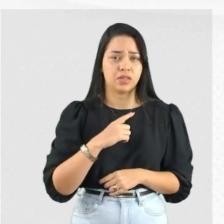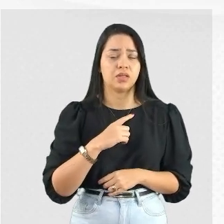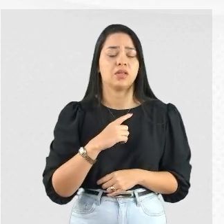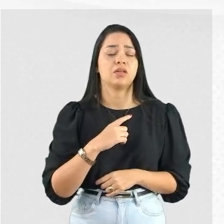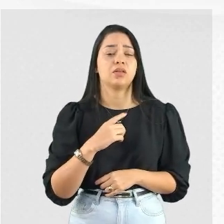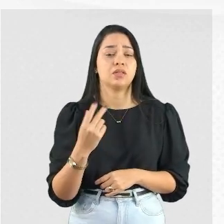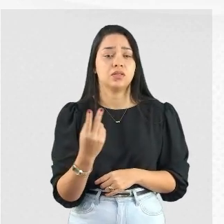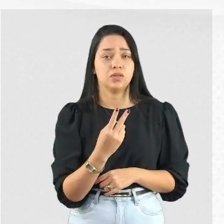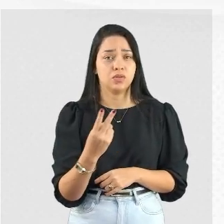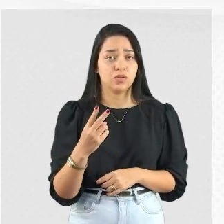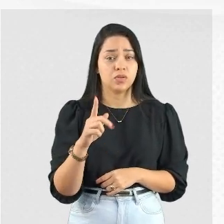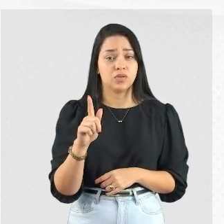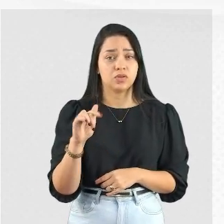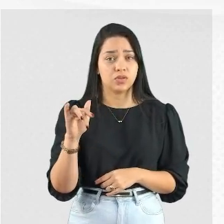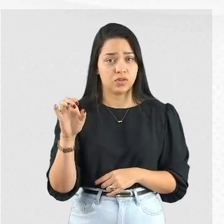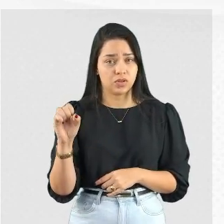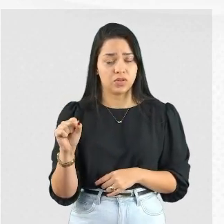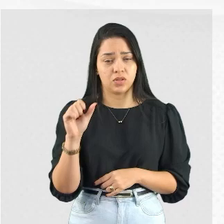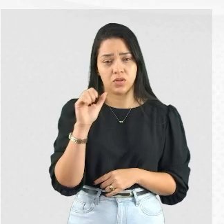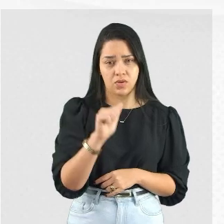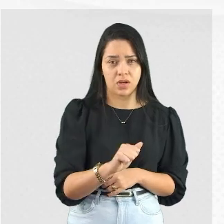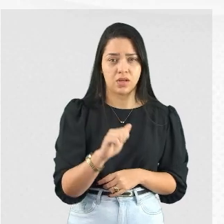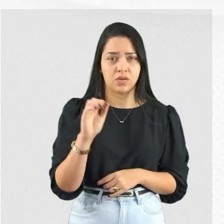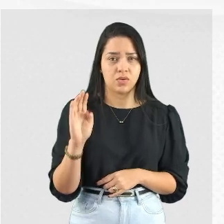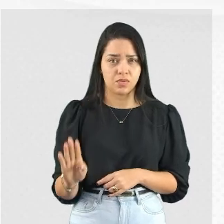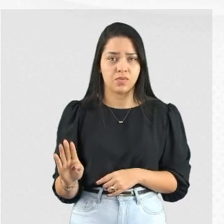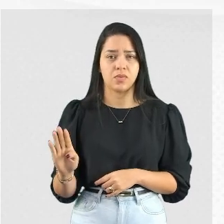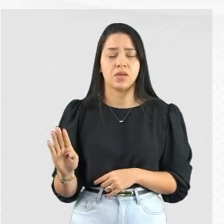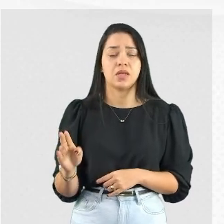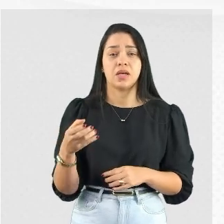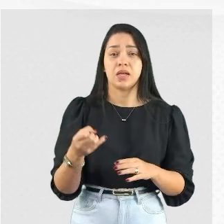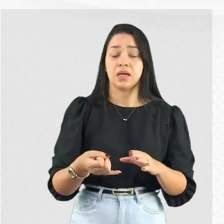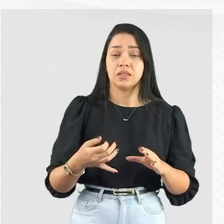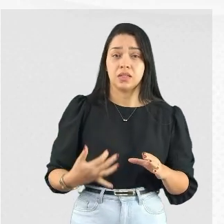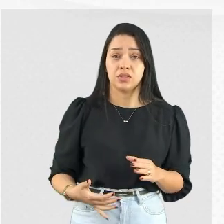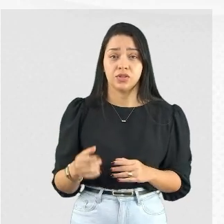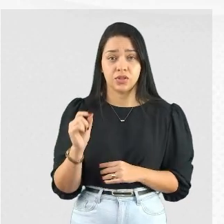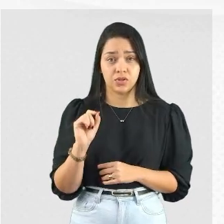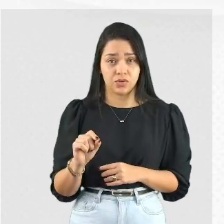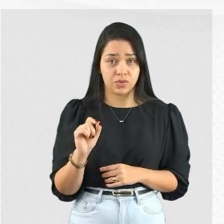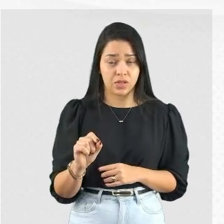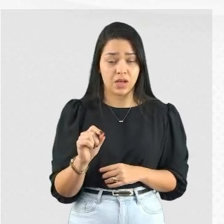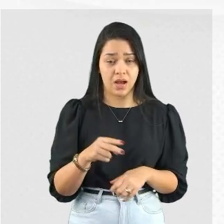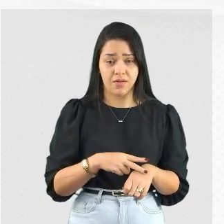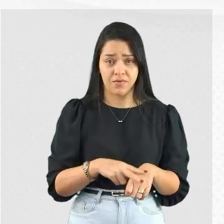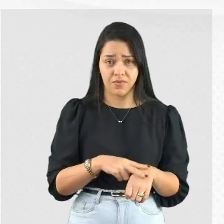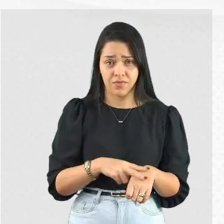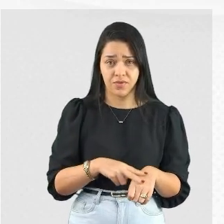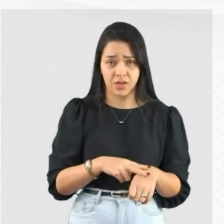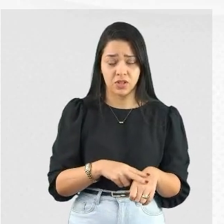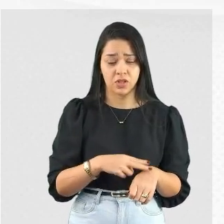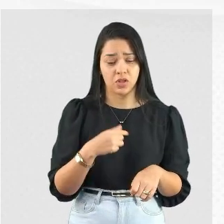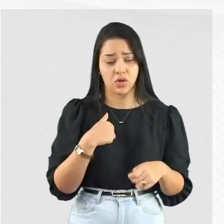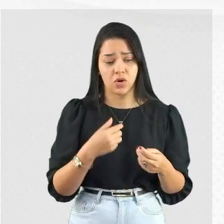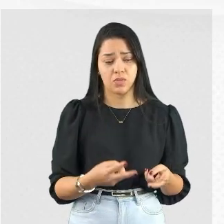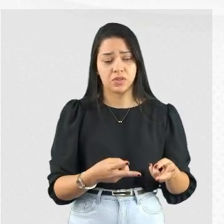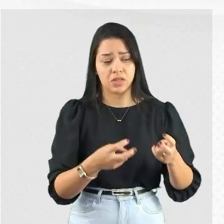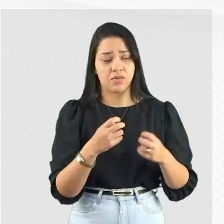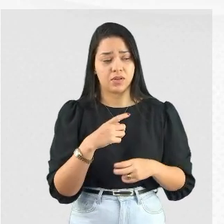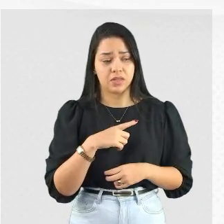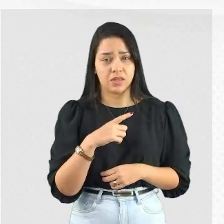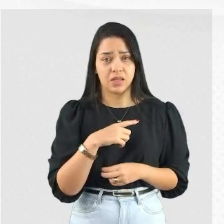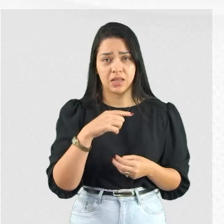desses 2 genes dominantes, tanto A quanto B, caracterizando a pelagem verde, eu observo que eu tenho